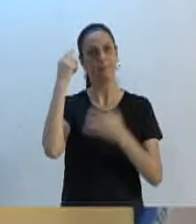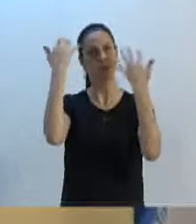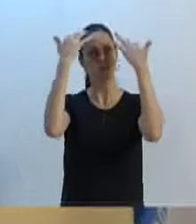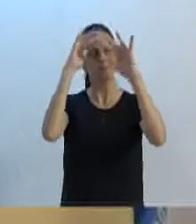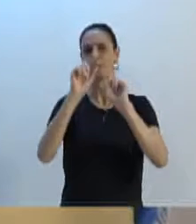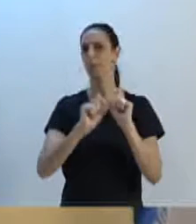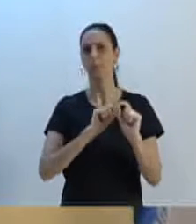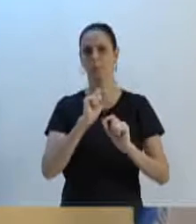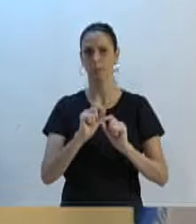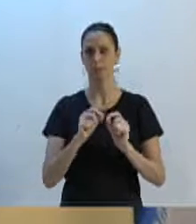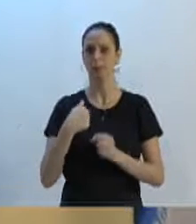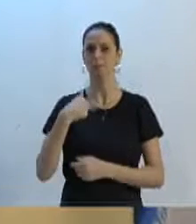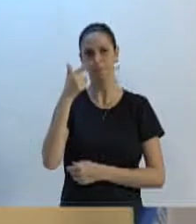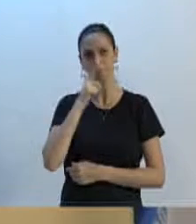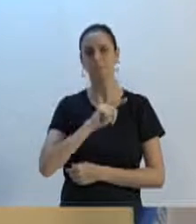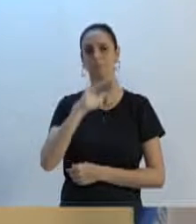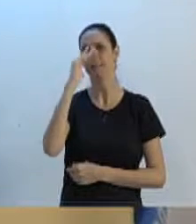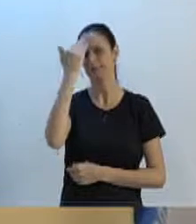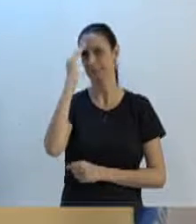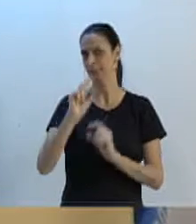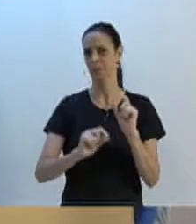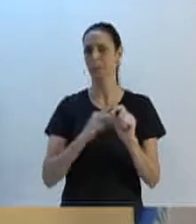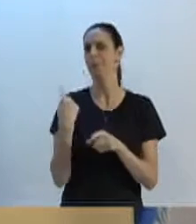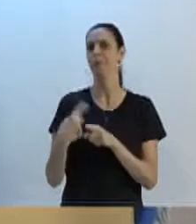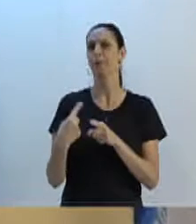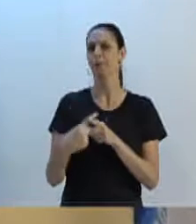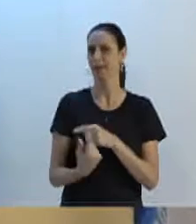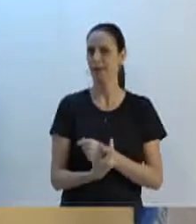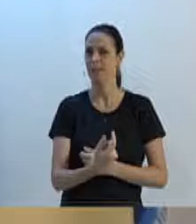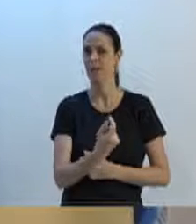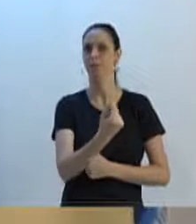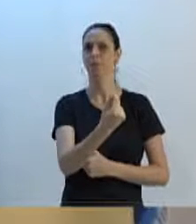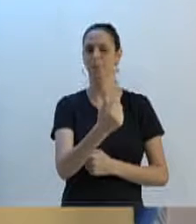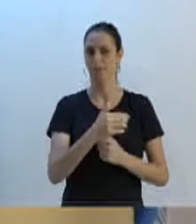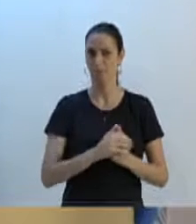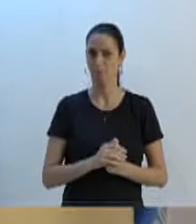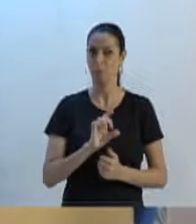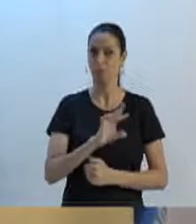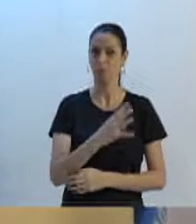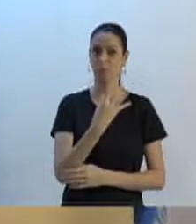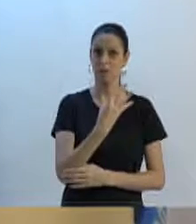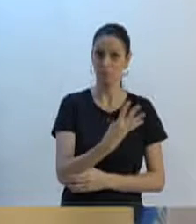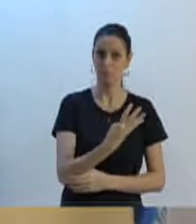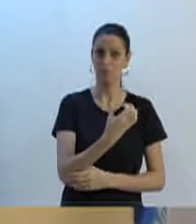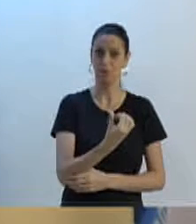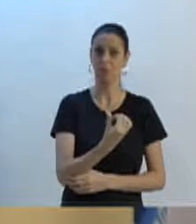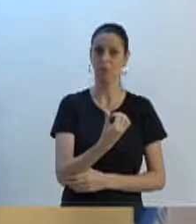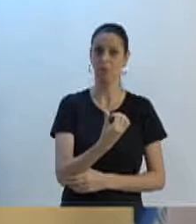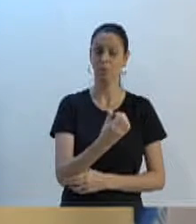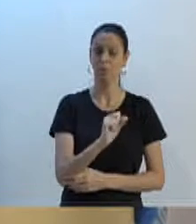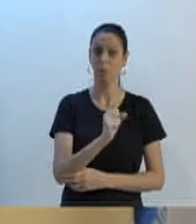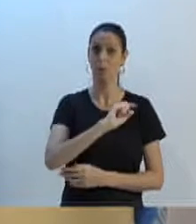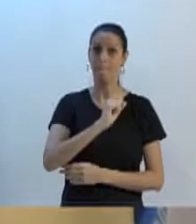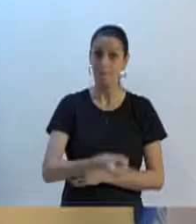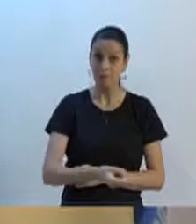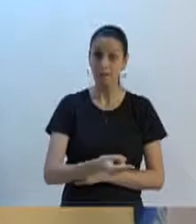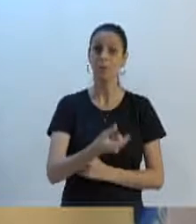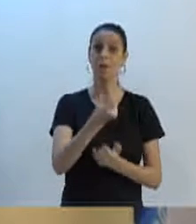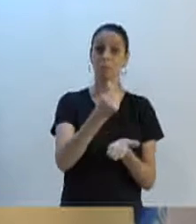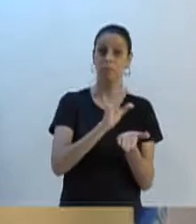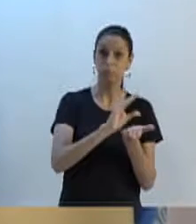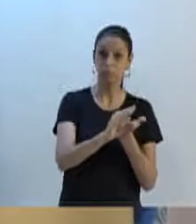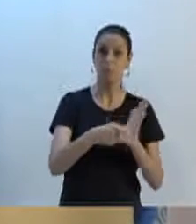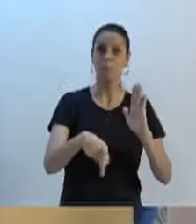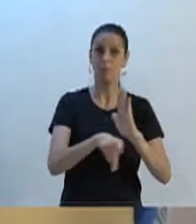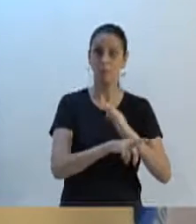questão que entender por que esse valor só 468 mil vai para a intendência do grande